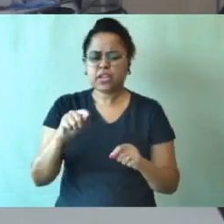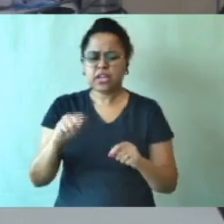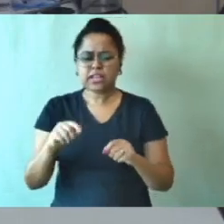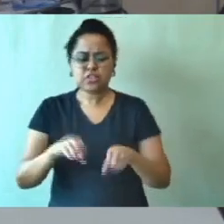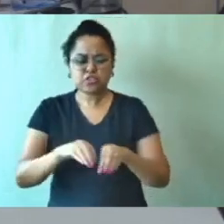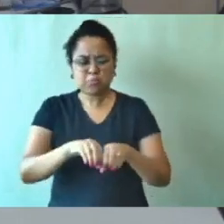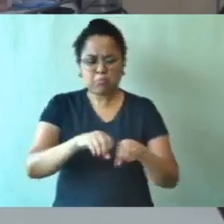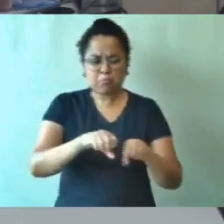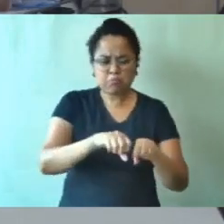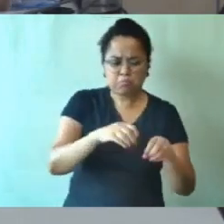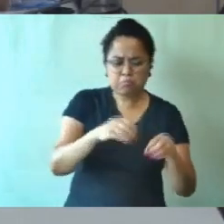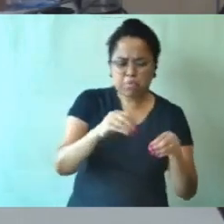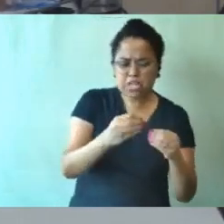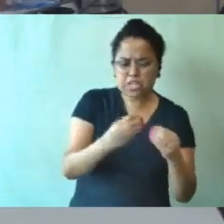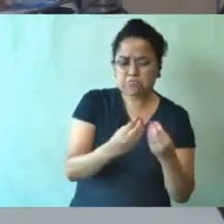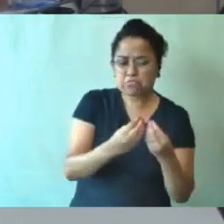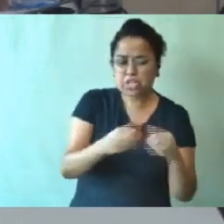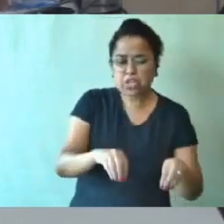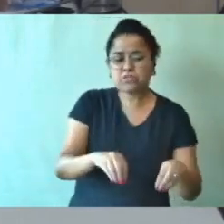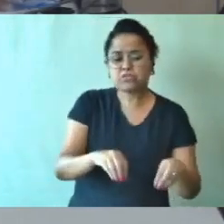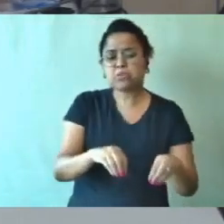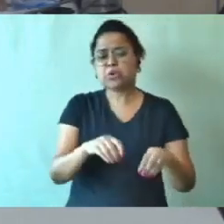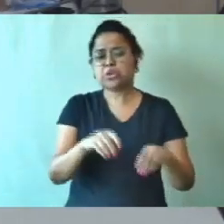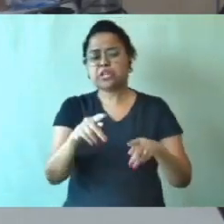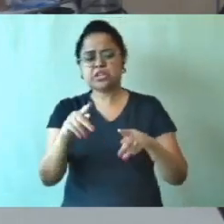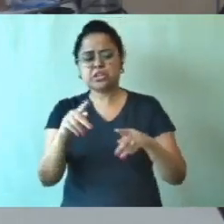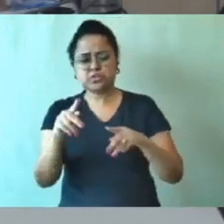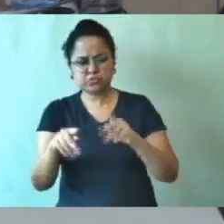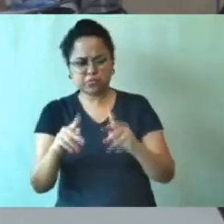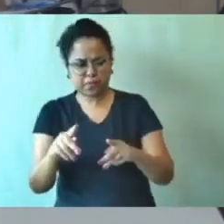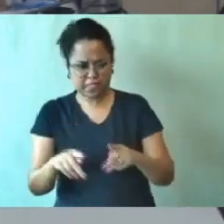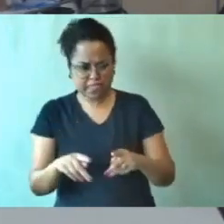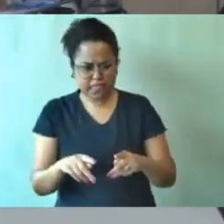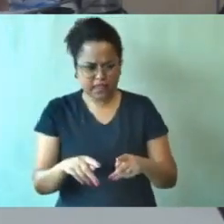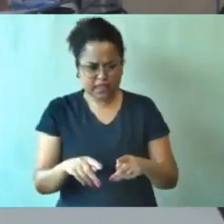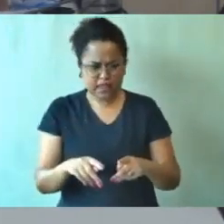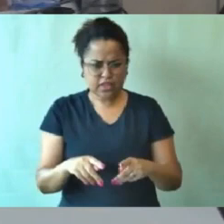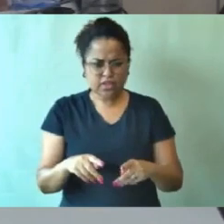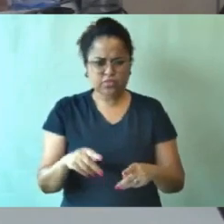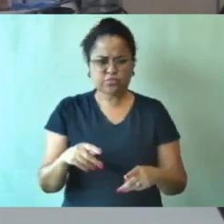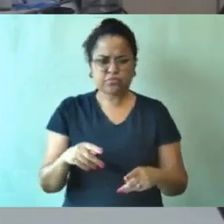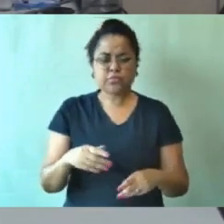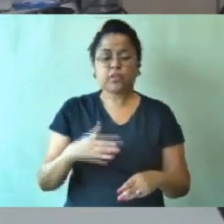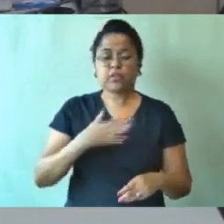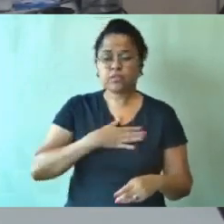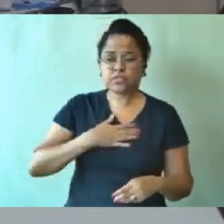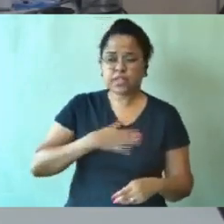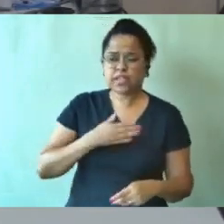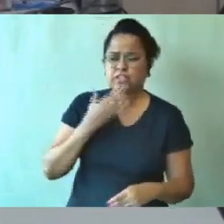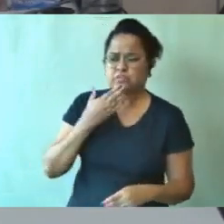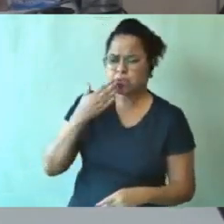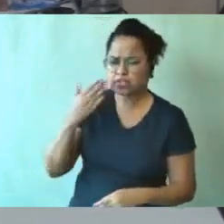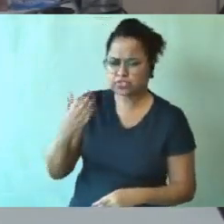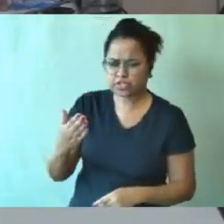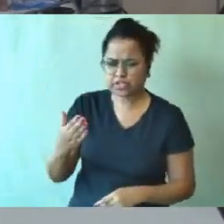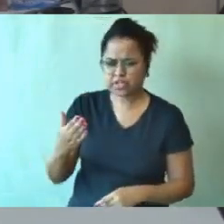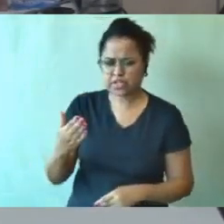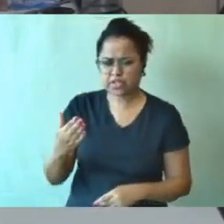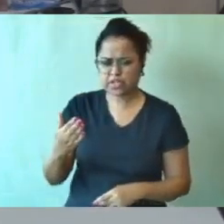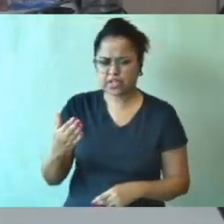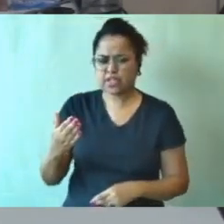pelo péssimo transporte. Eu gostaria de pedir o advogado, senhor, para respeitar esta